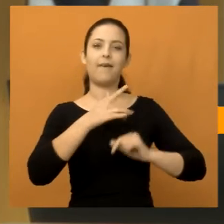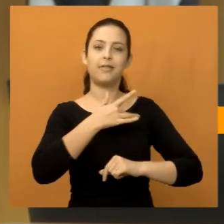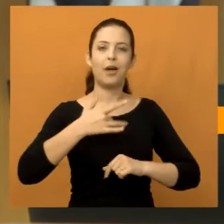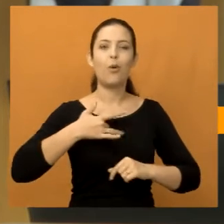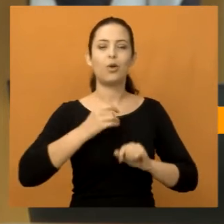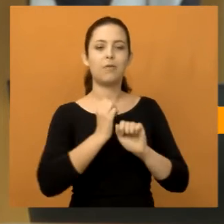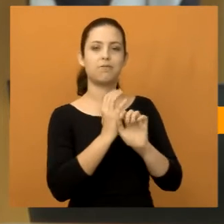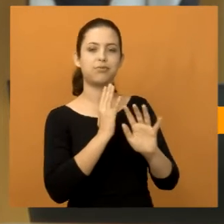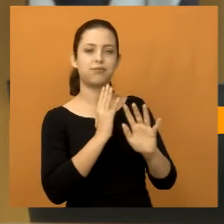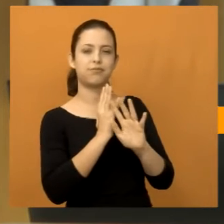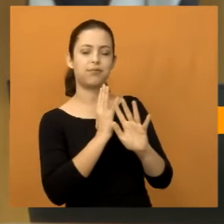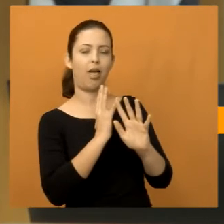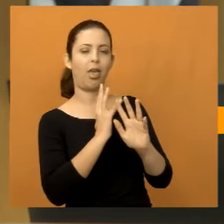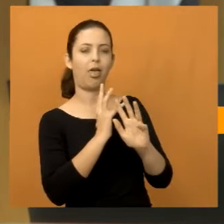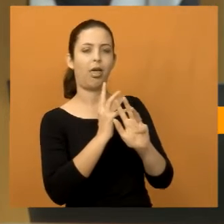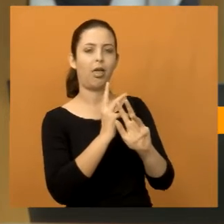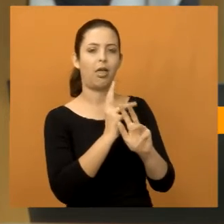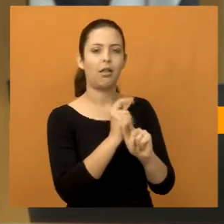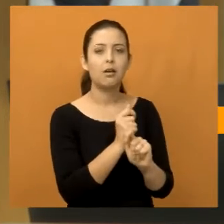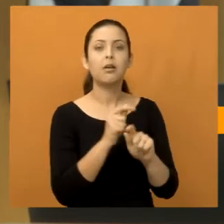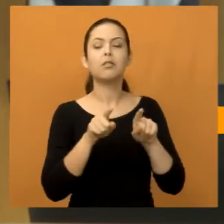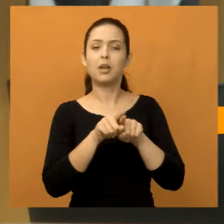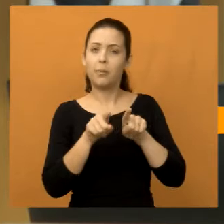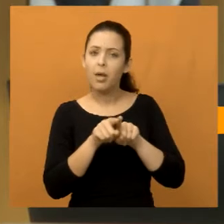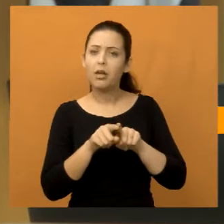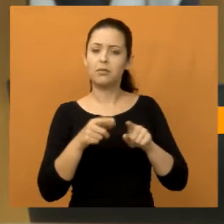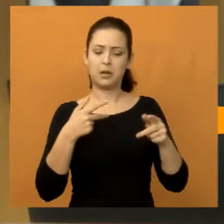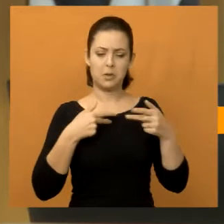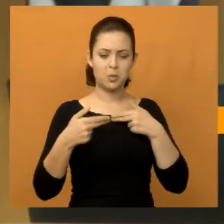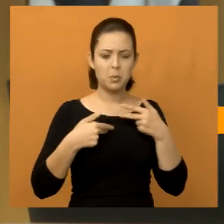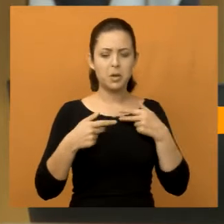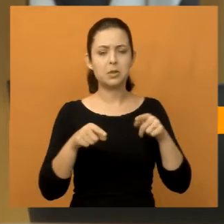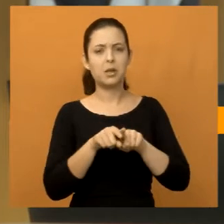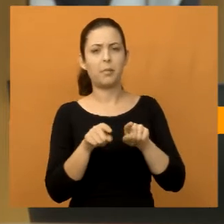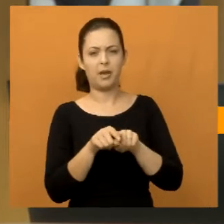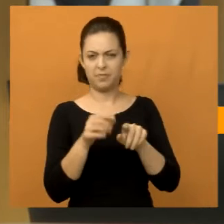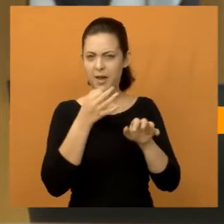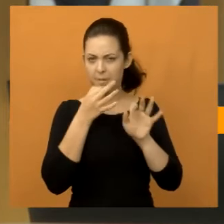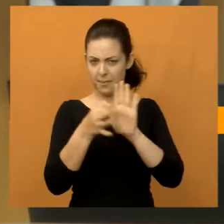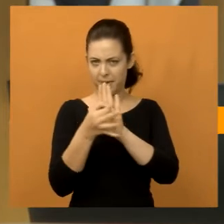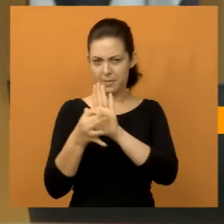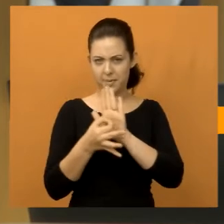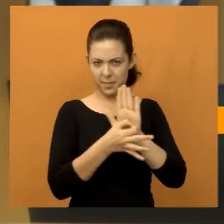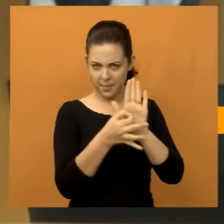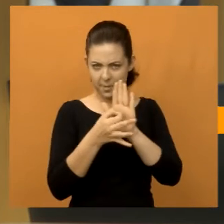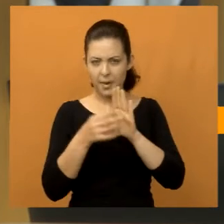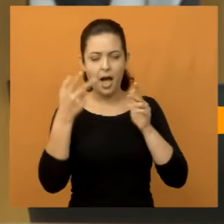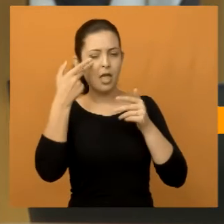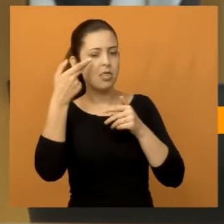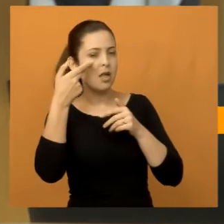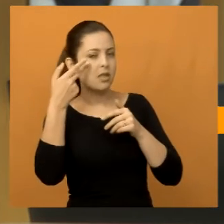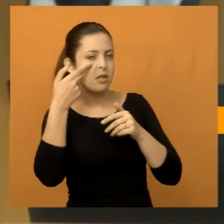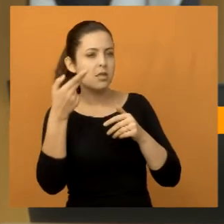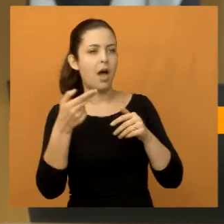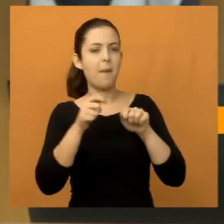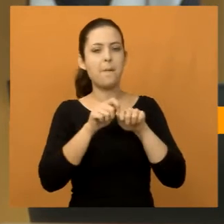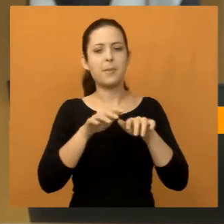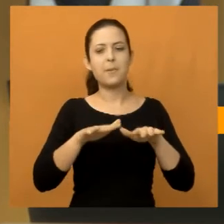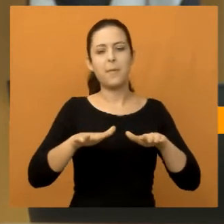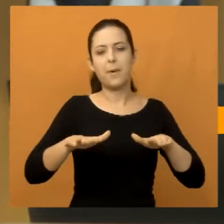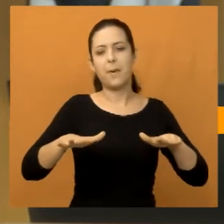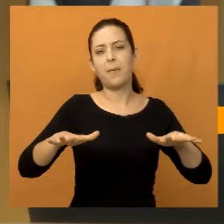de filas que a gente sabe que tem aí, inclusive está se comentando nas cirurgias de cataratas, de mutirão,